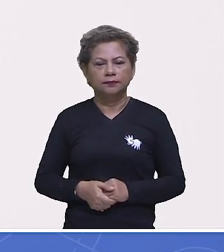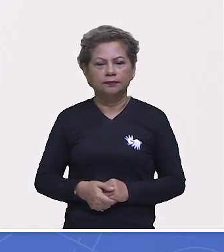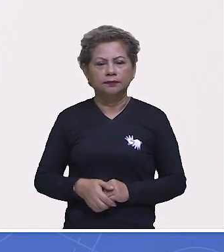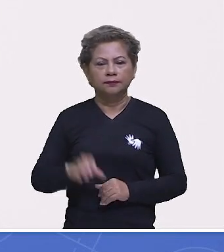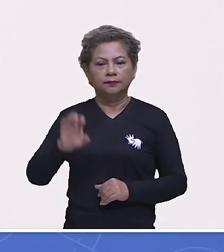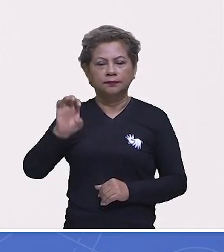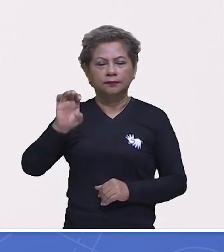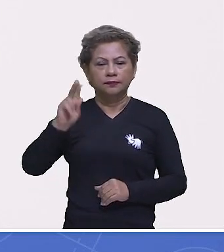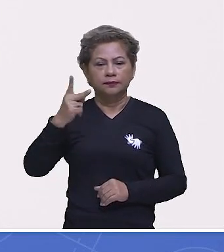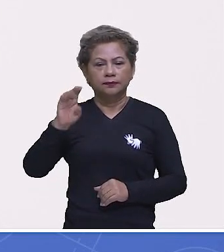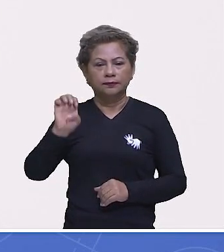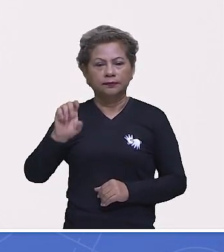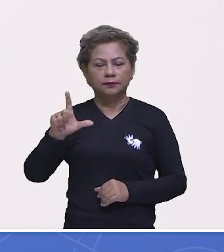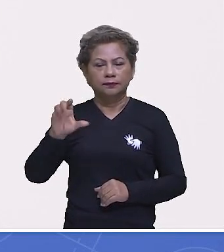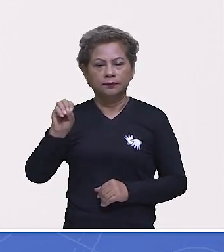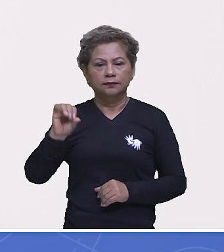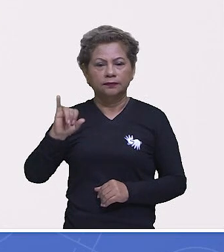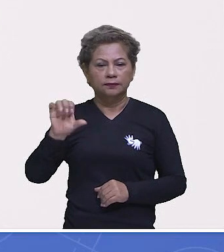Heloísa,